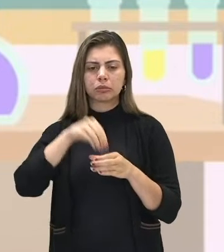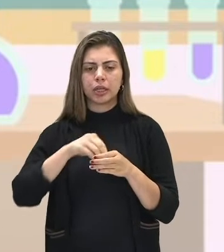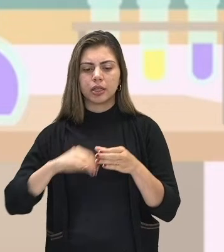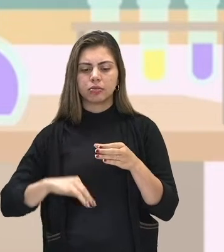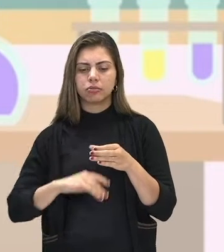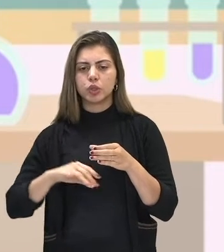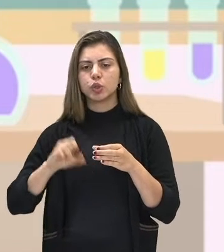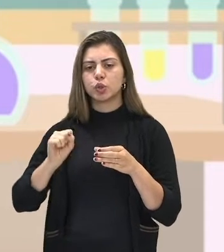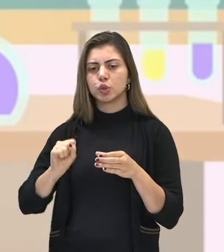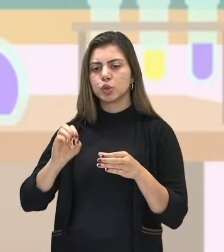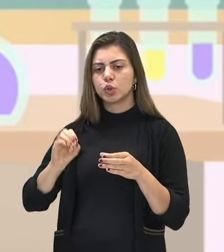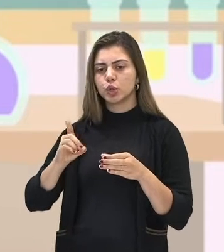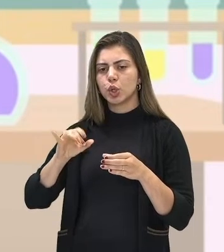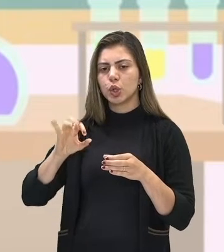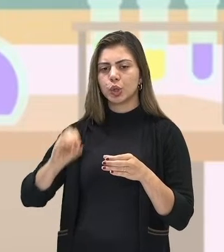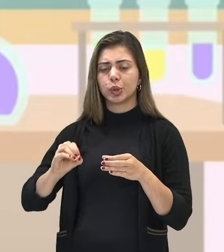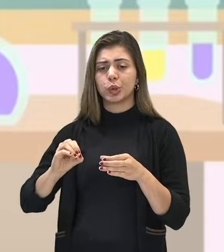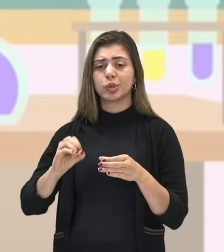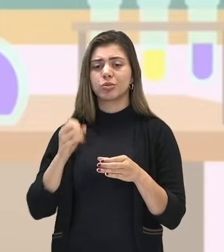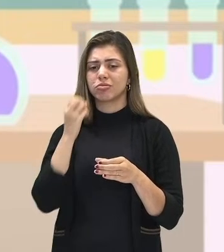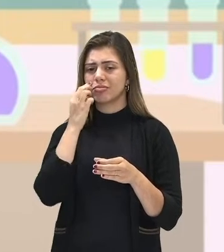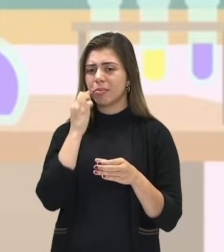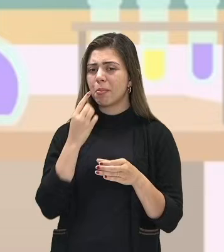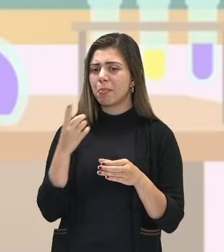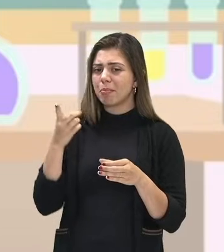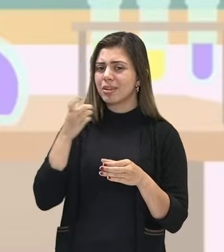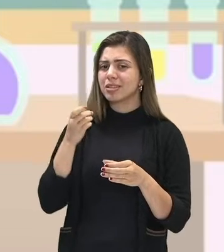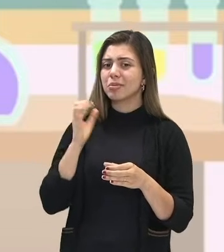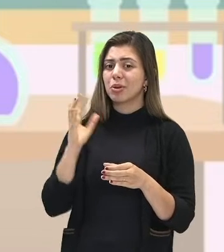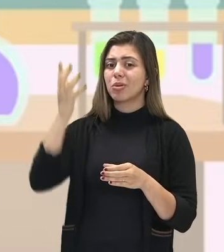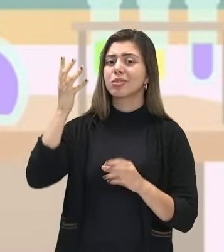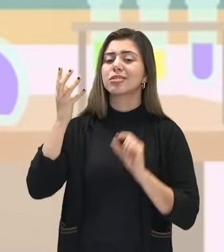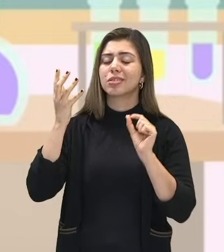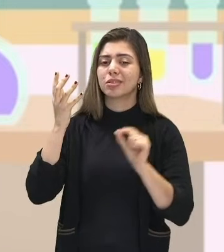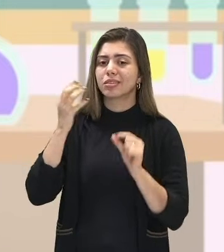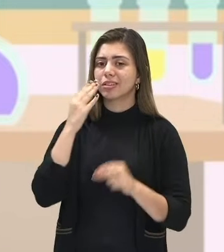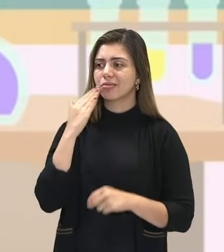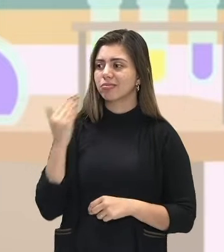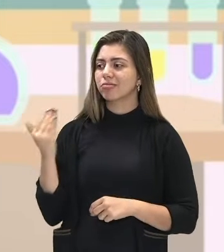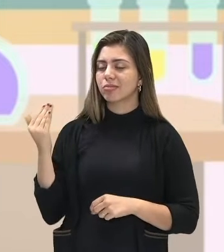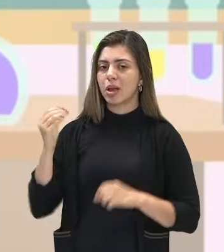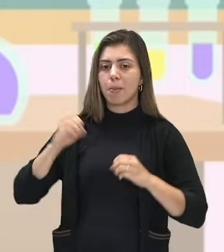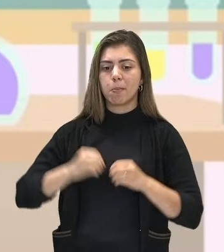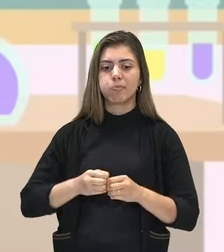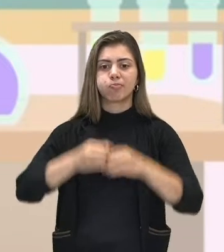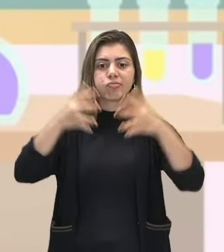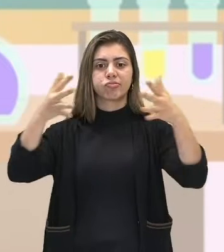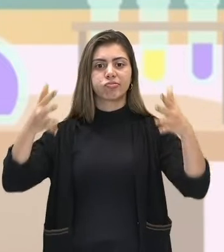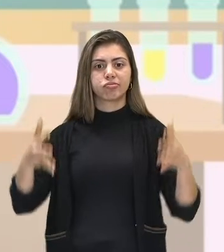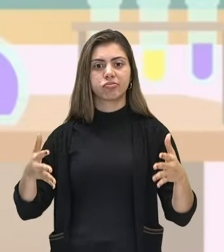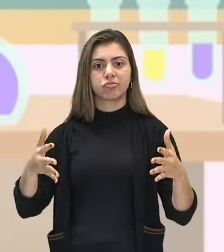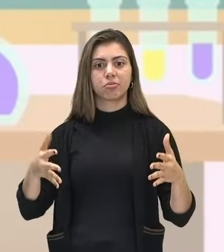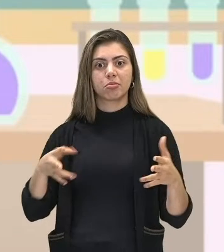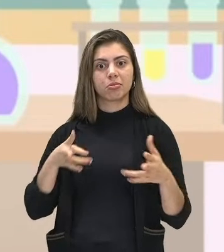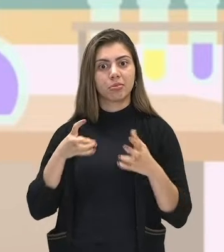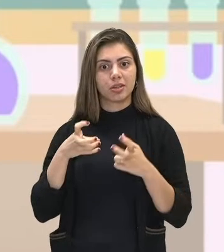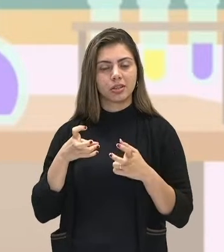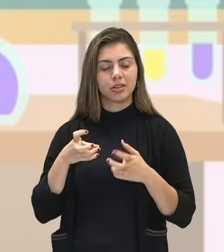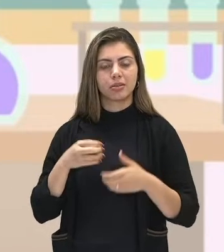reação muito violenta, tanto que vocês podem observar aí que ocorre uma